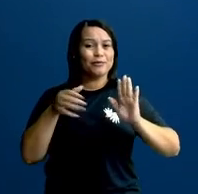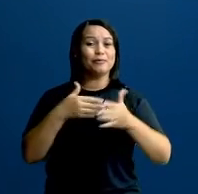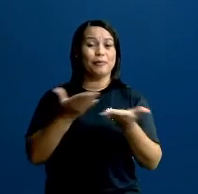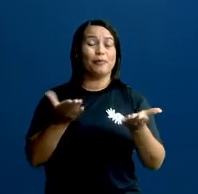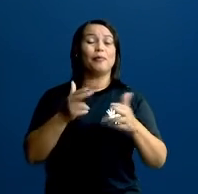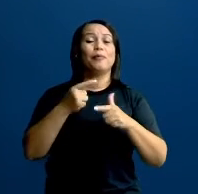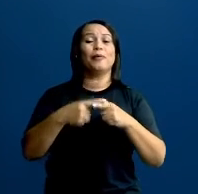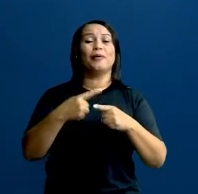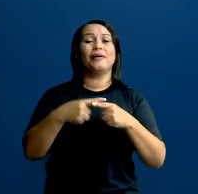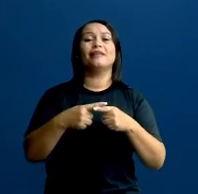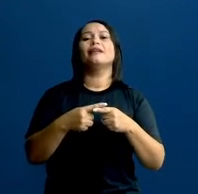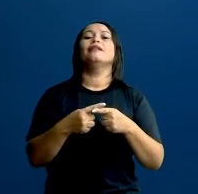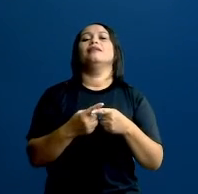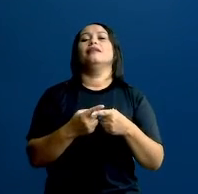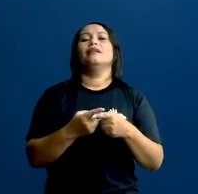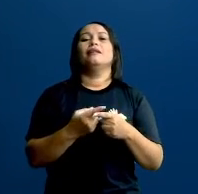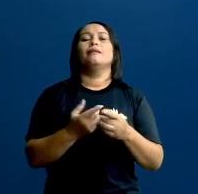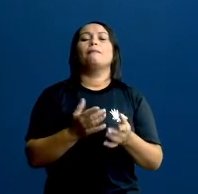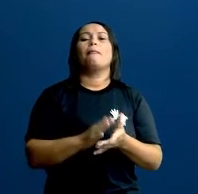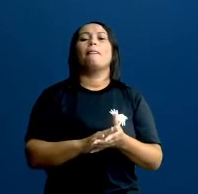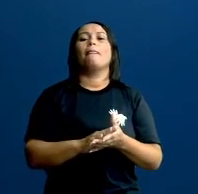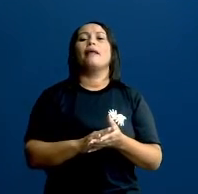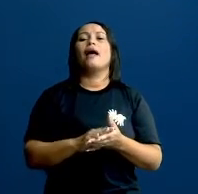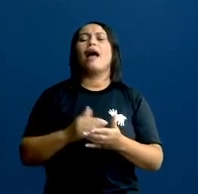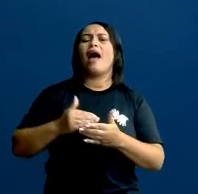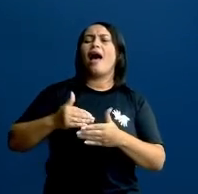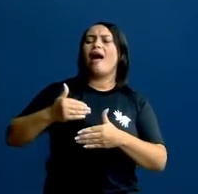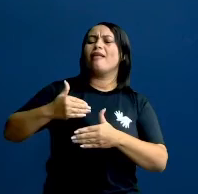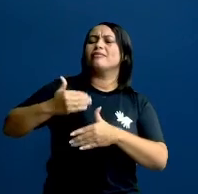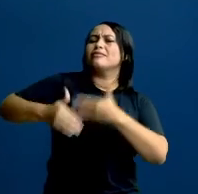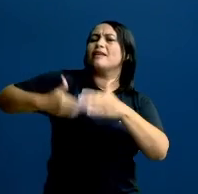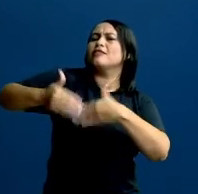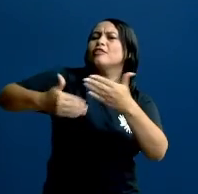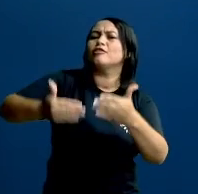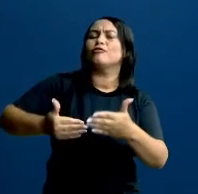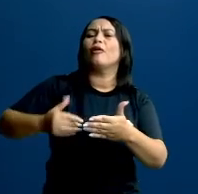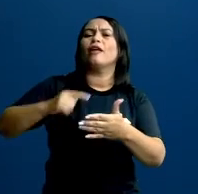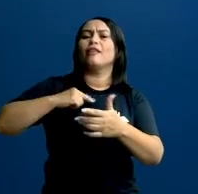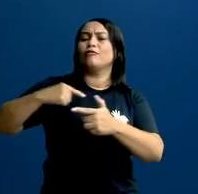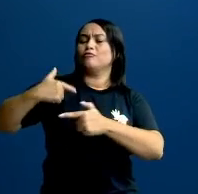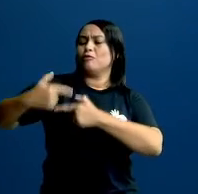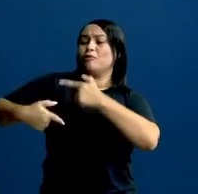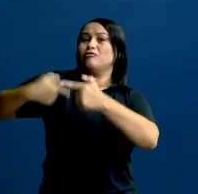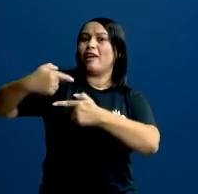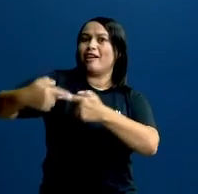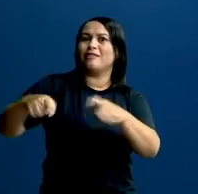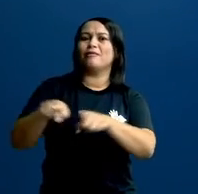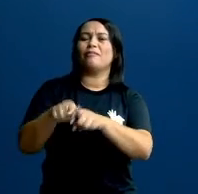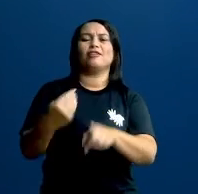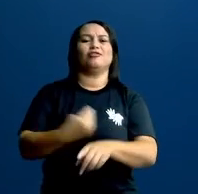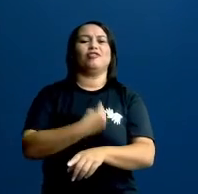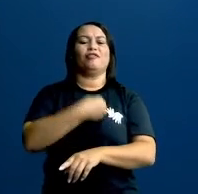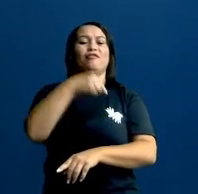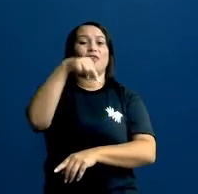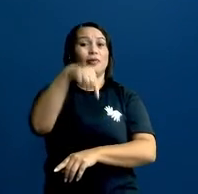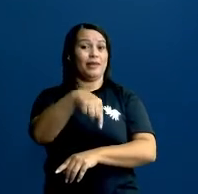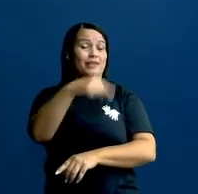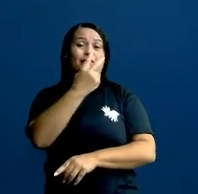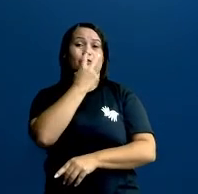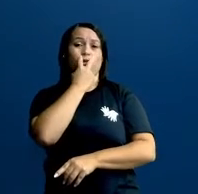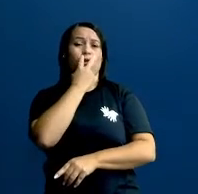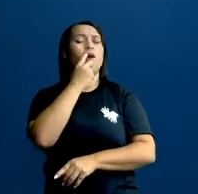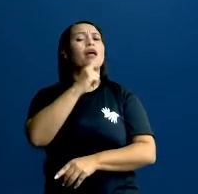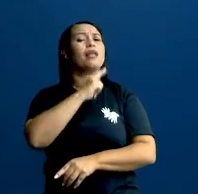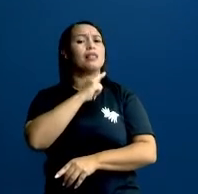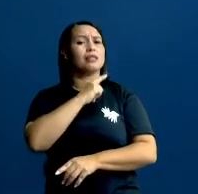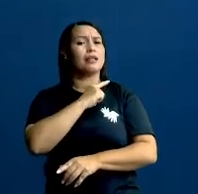vocês. Porque a trajetória de uma descendência, né, que viveu aqui, que trouxe